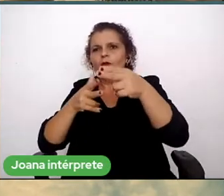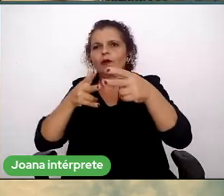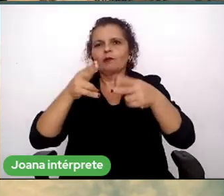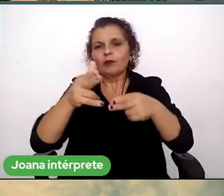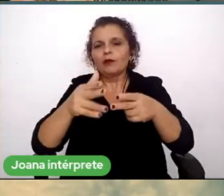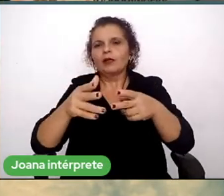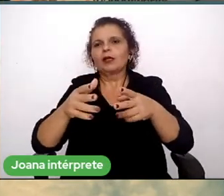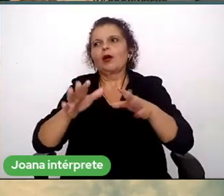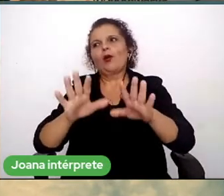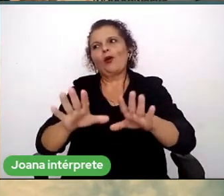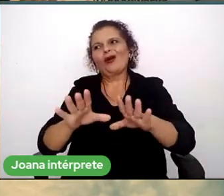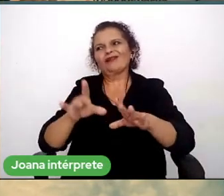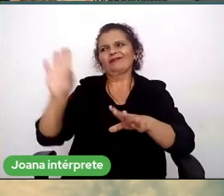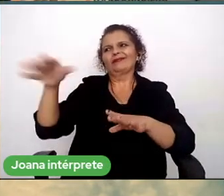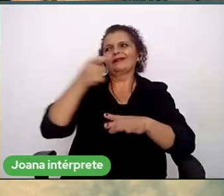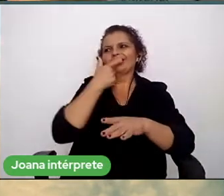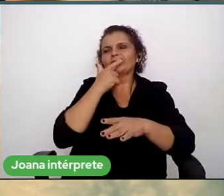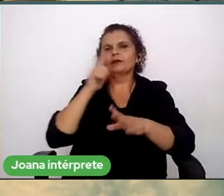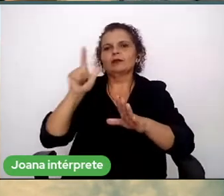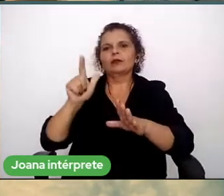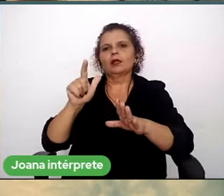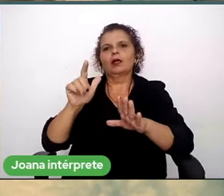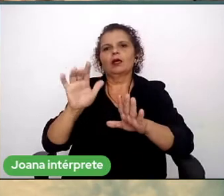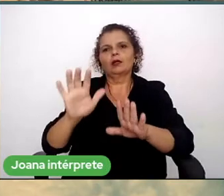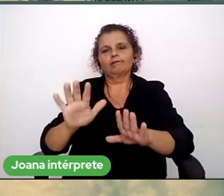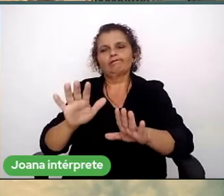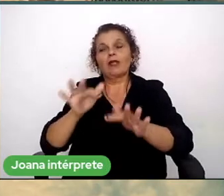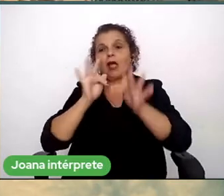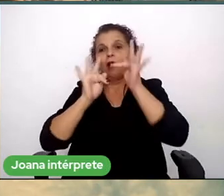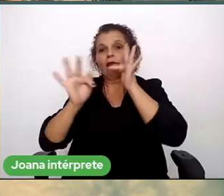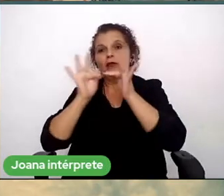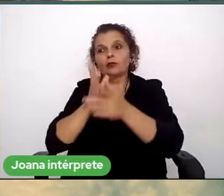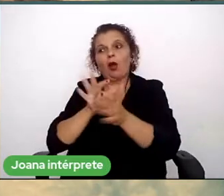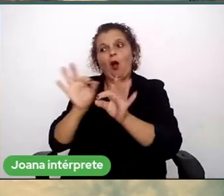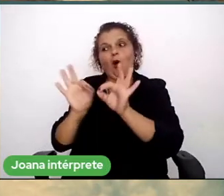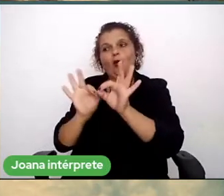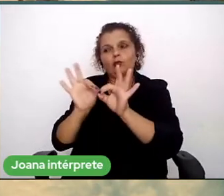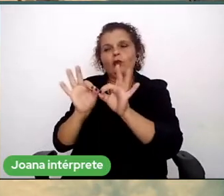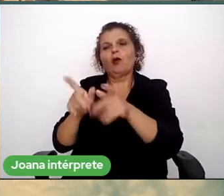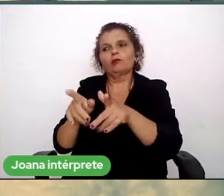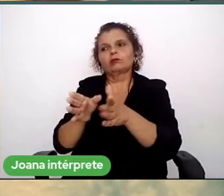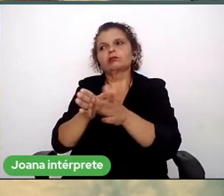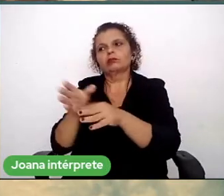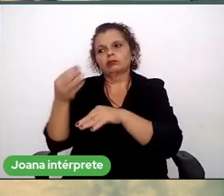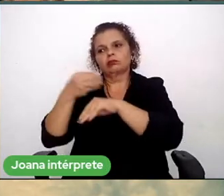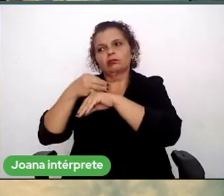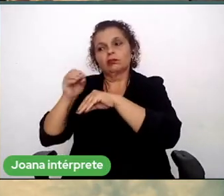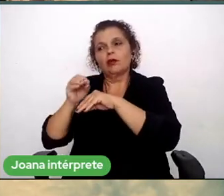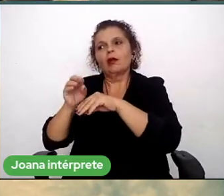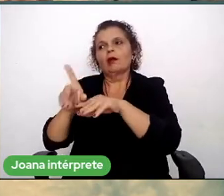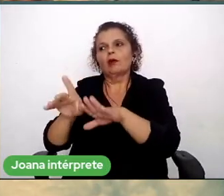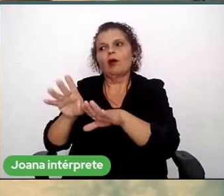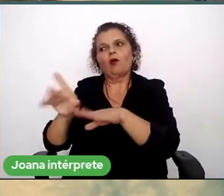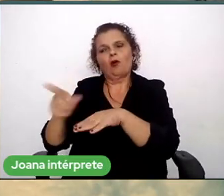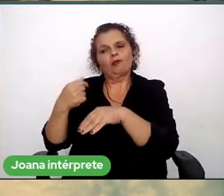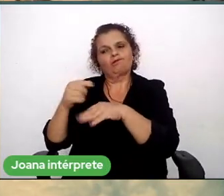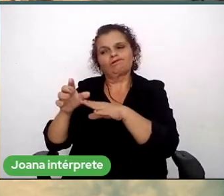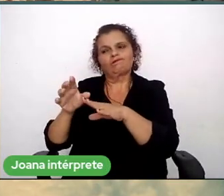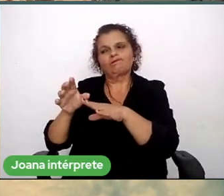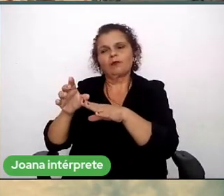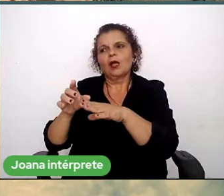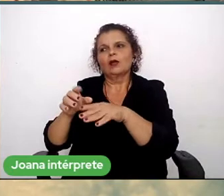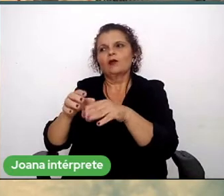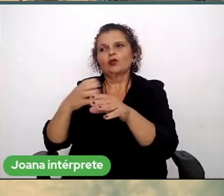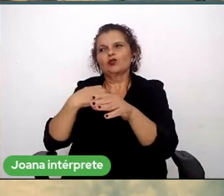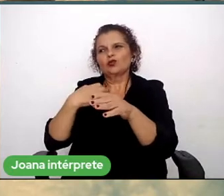disfarço documentário da pessoa alguma coisa assim é o feedback de ajuste então por exemplo em uma situação dessa mas pode falar para mim Thiago só